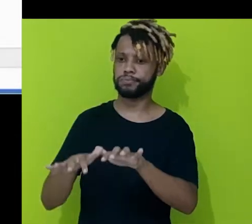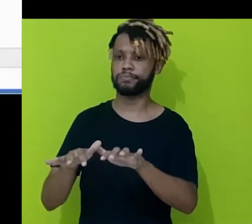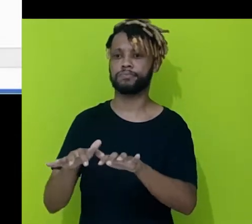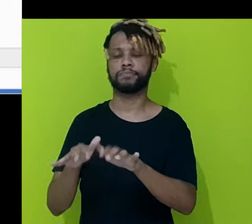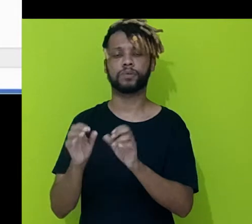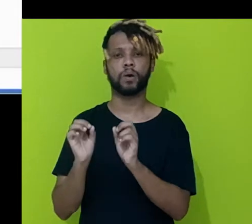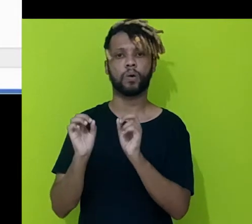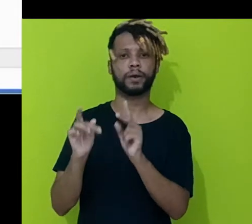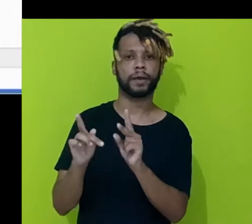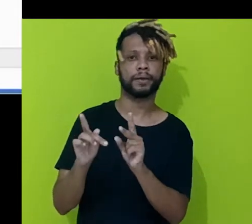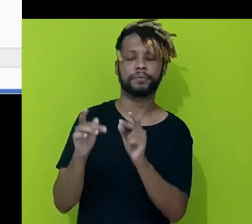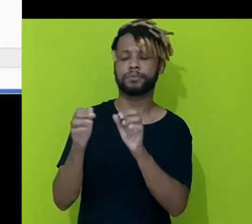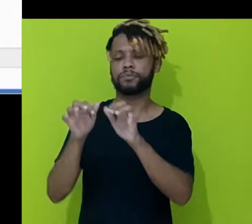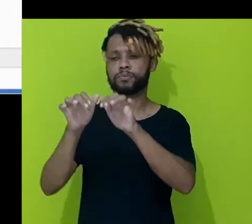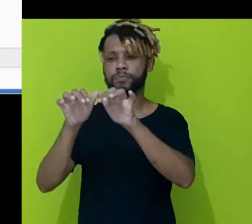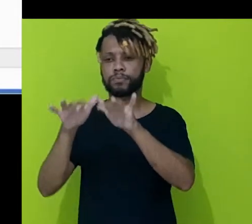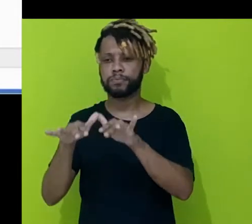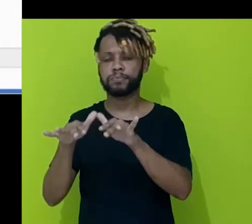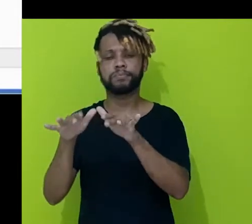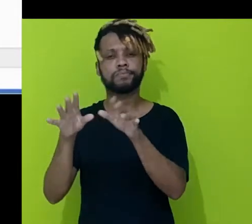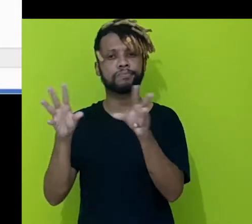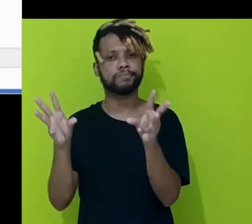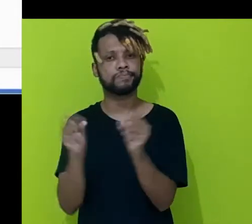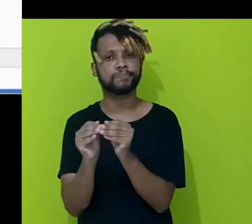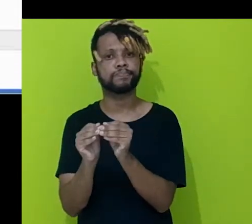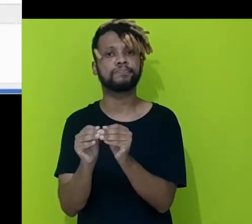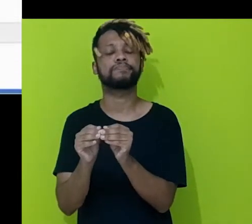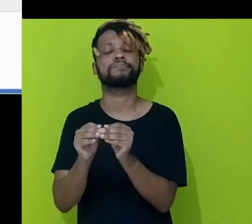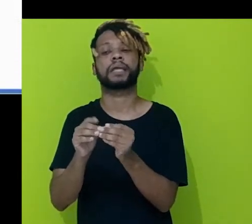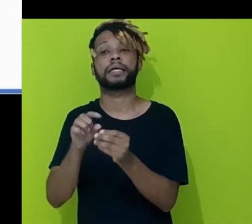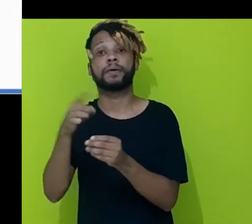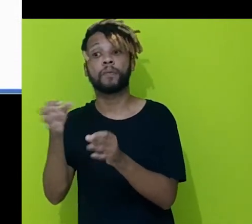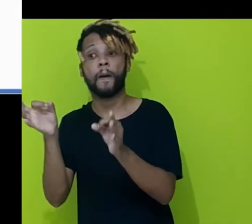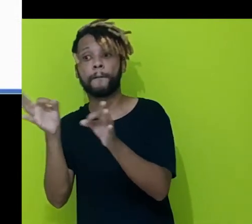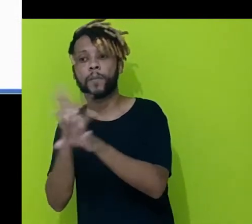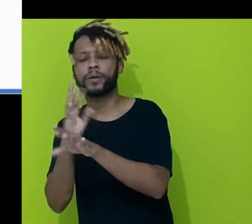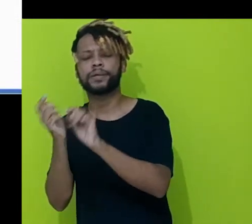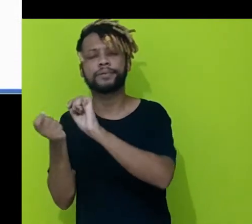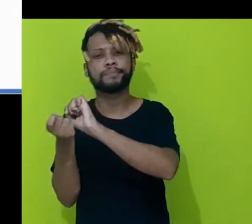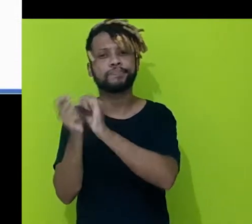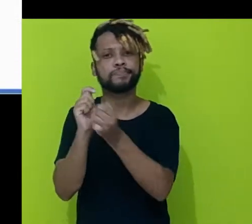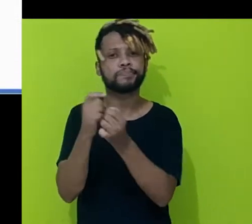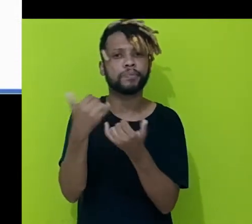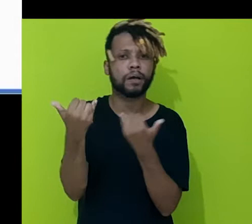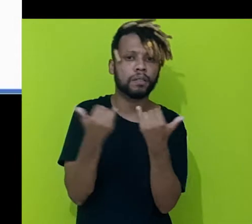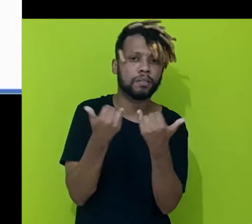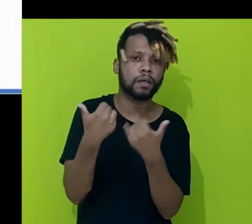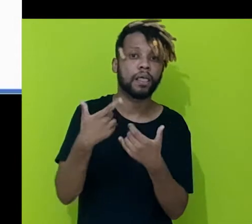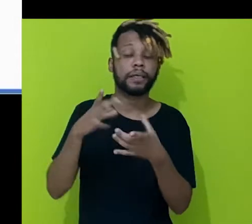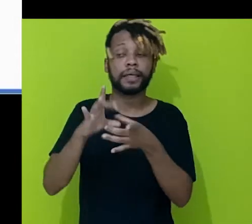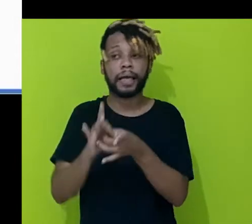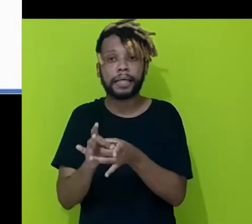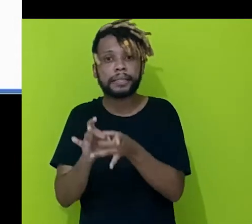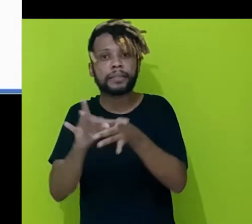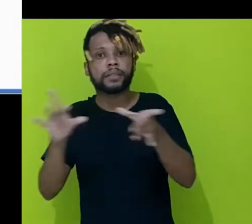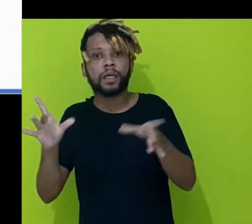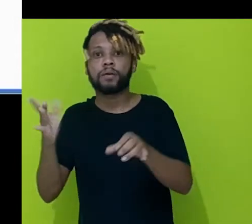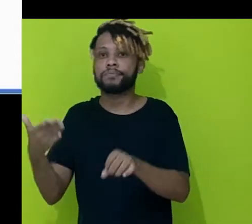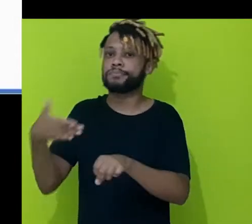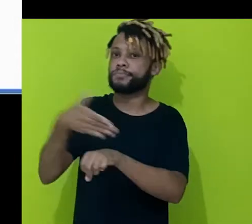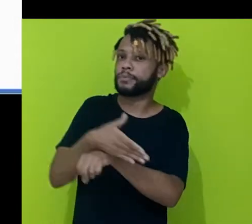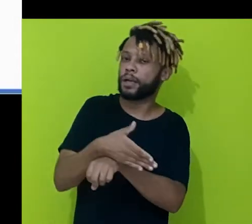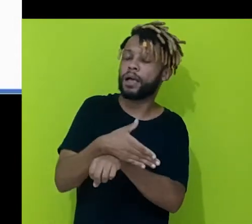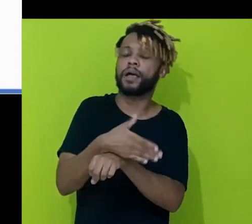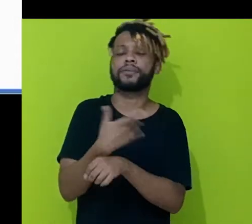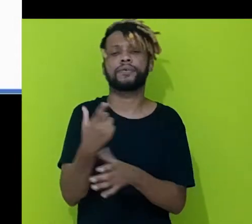com alguma coisa aqui, depois a gente ajusta a informação. Democratização de acesso, são todas aquelas